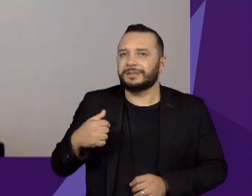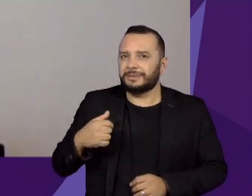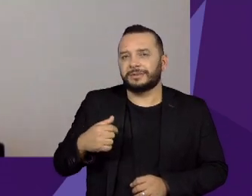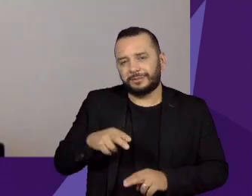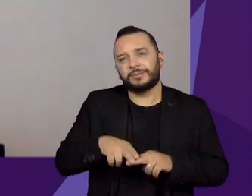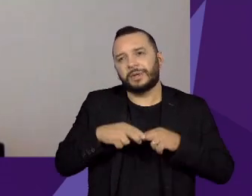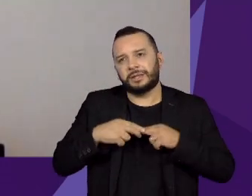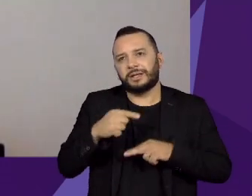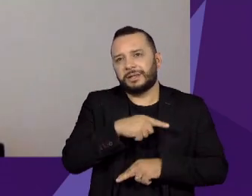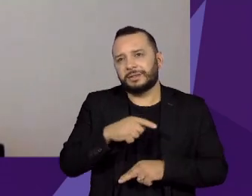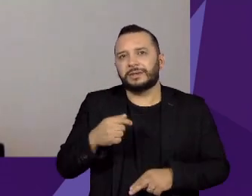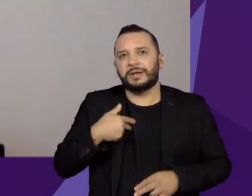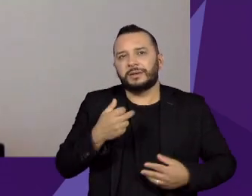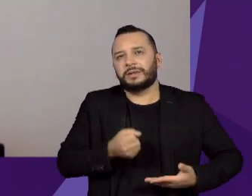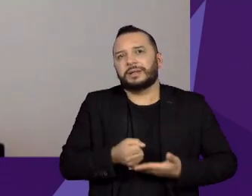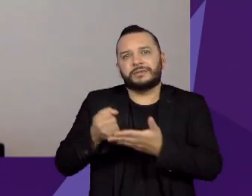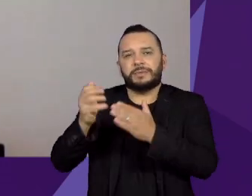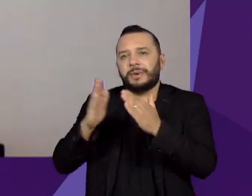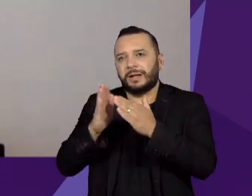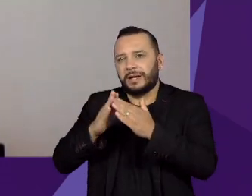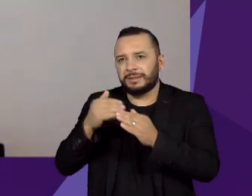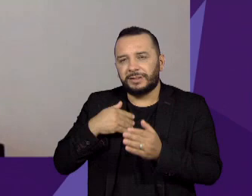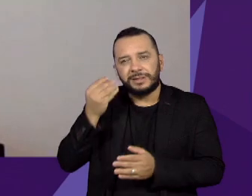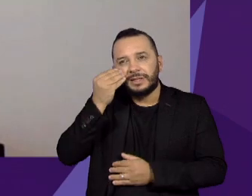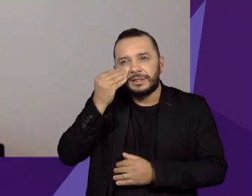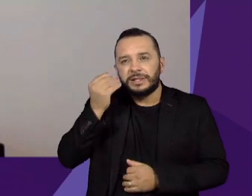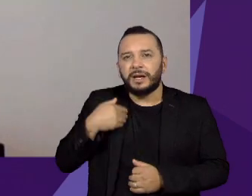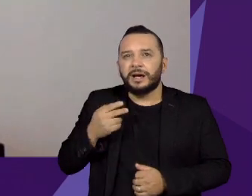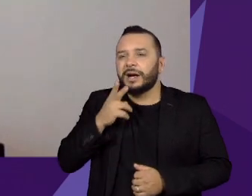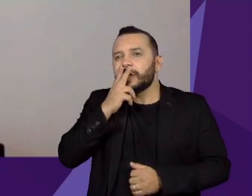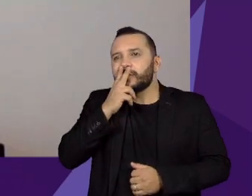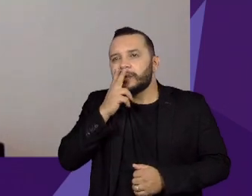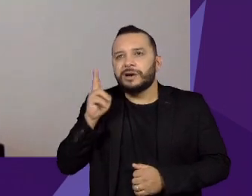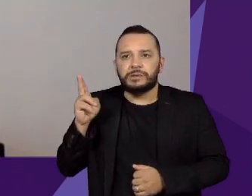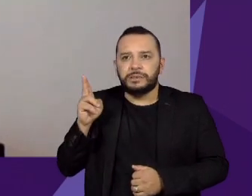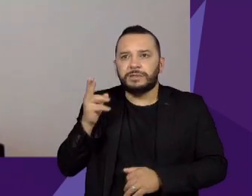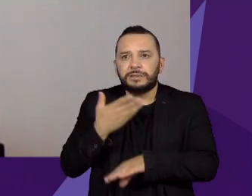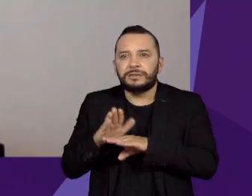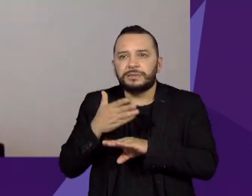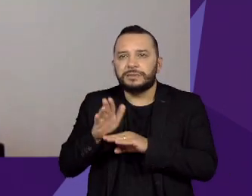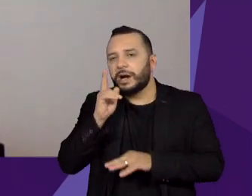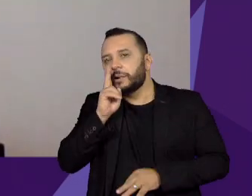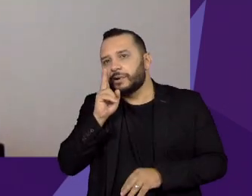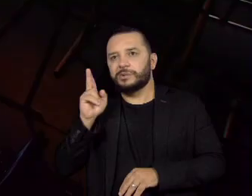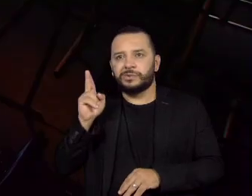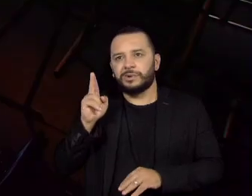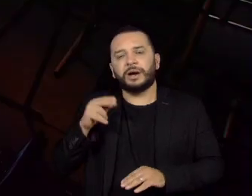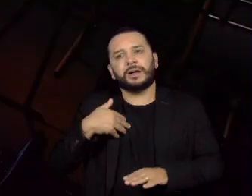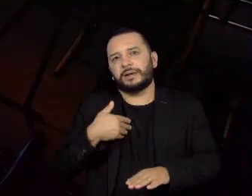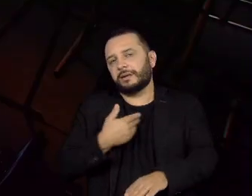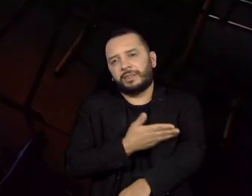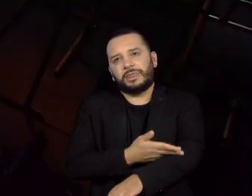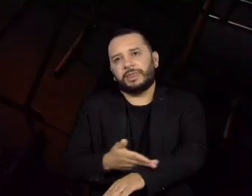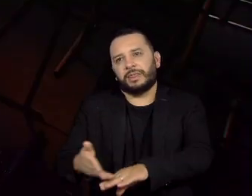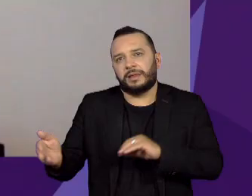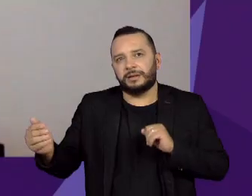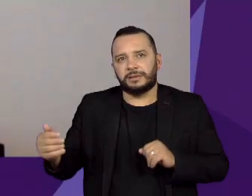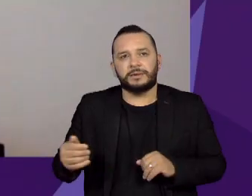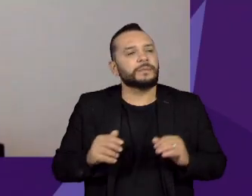dali. Aí eu levava para casa para estudar. Ficava ali com os livros, tá? E sempre enfim, foi essa. O namoro durou?